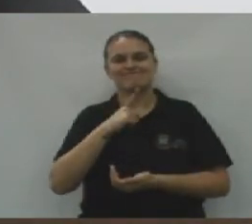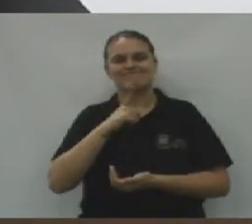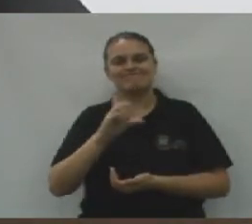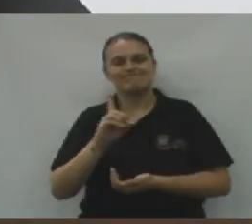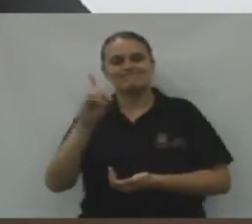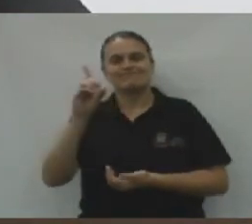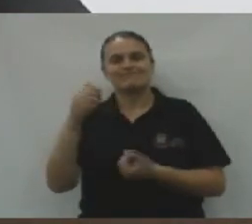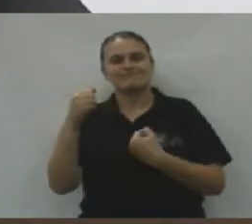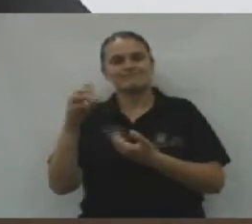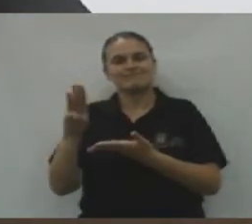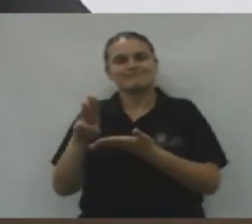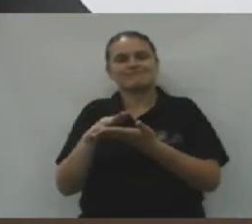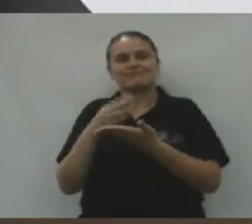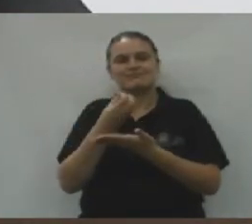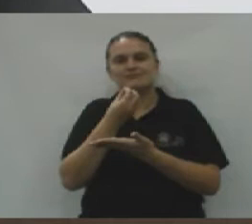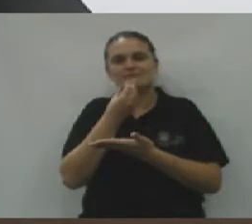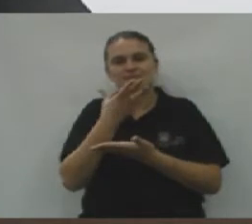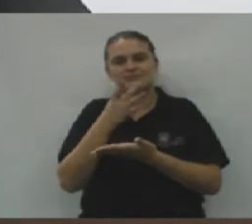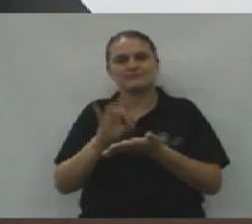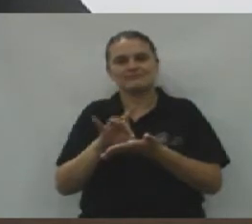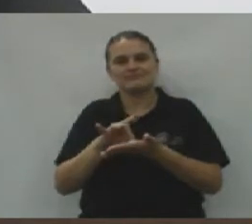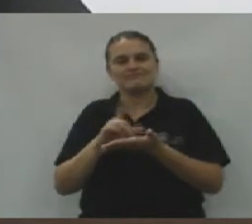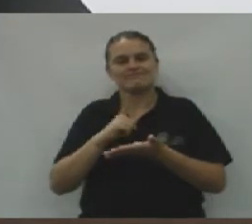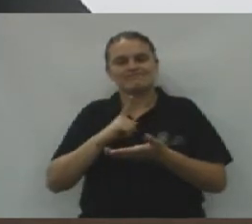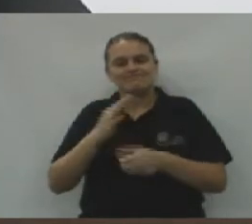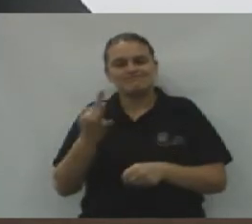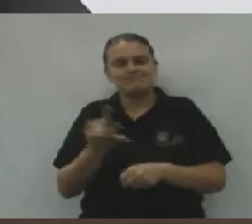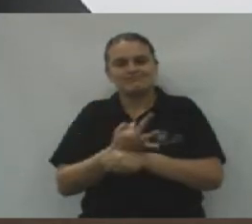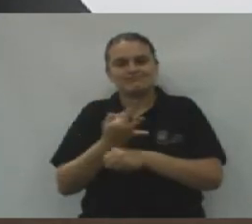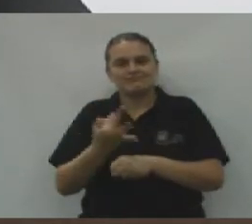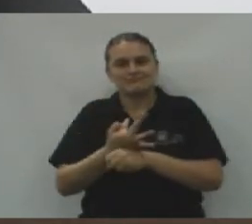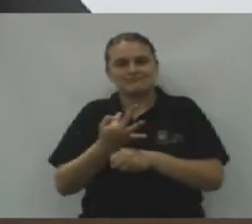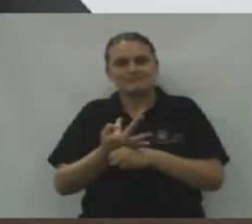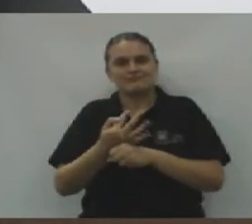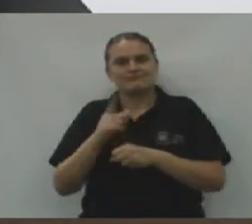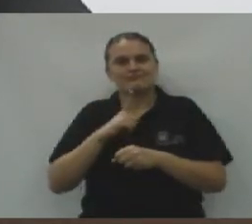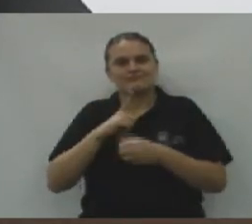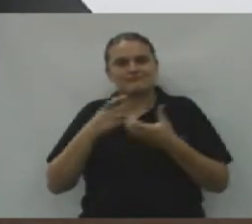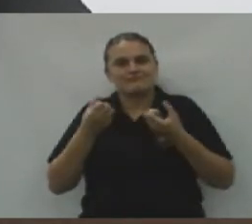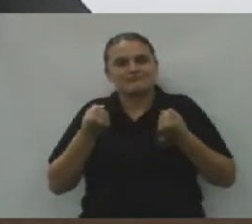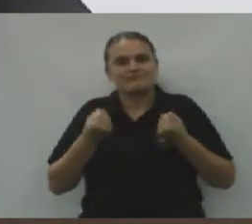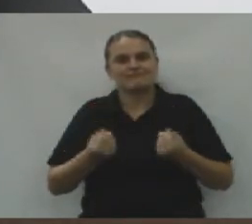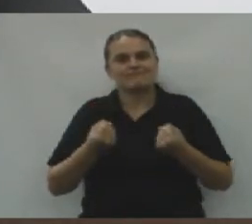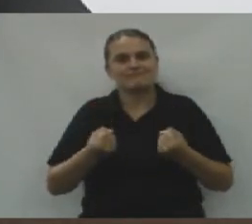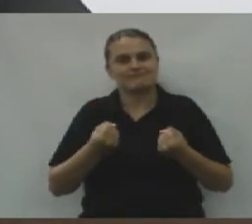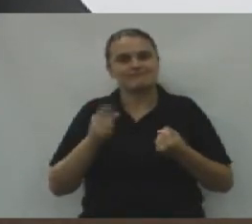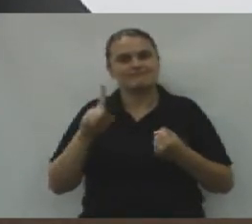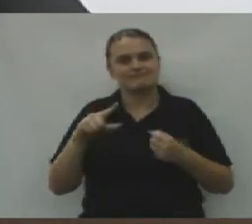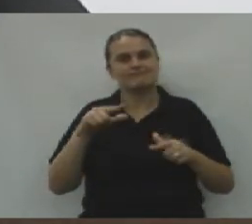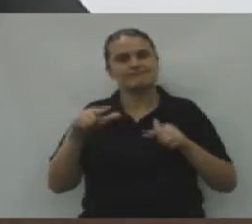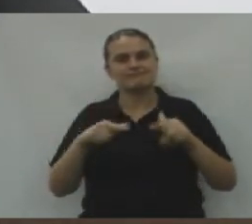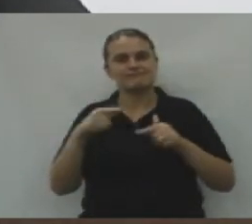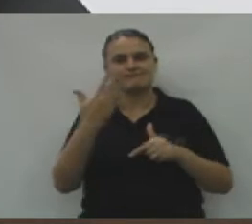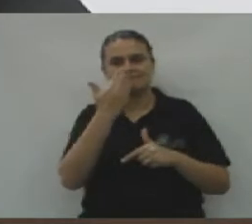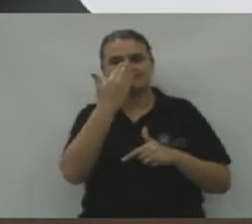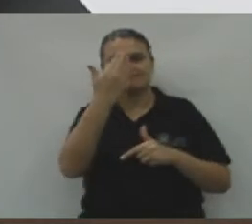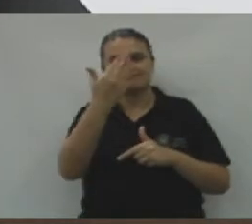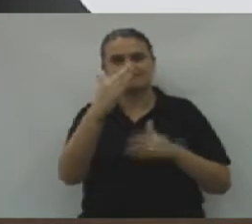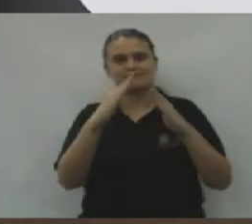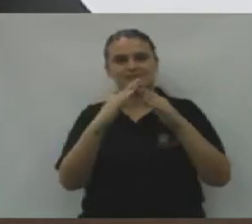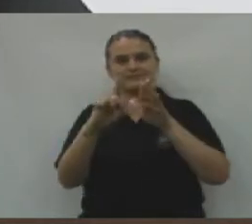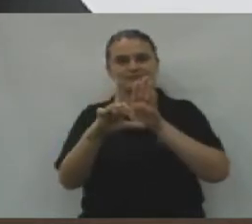precisa de algumas mensagens muito boas daquela mesmo, para a gente suportar a carga, né, que é estar frente a esta